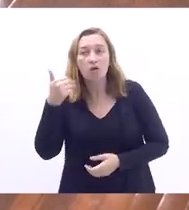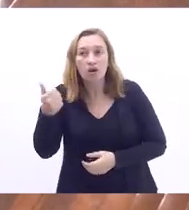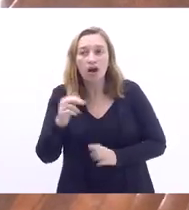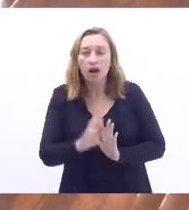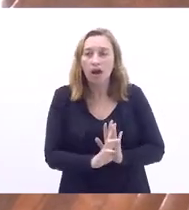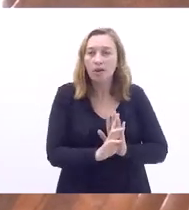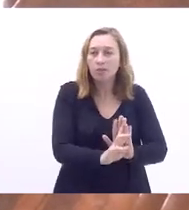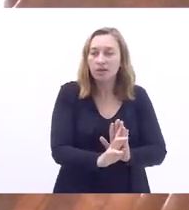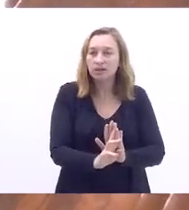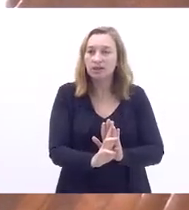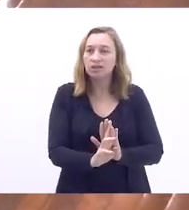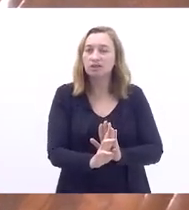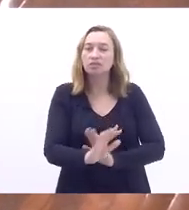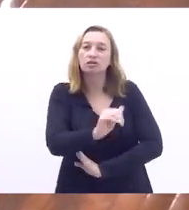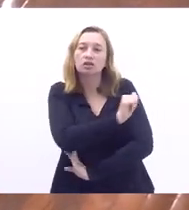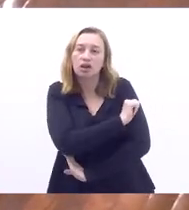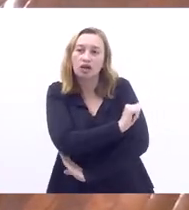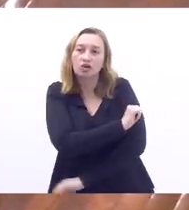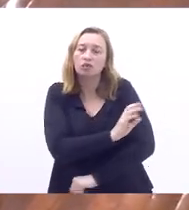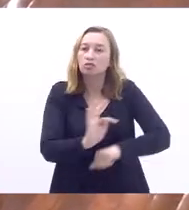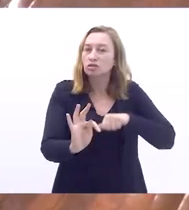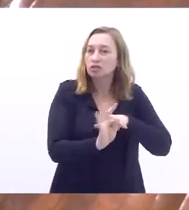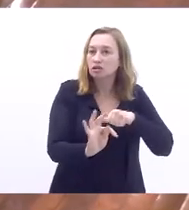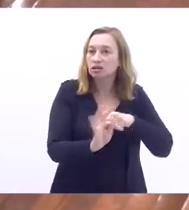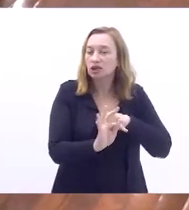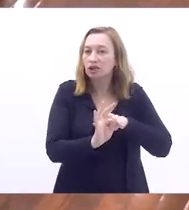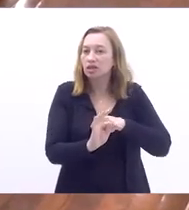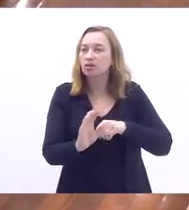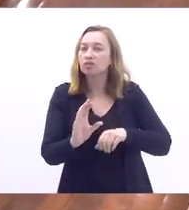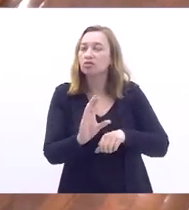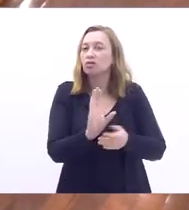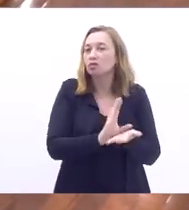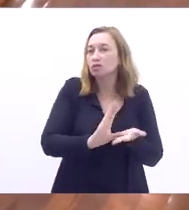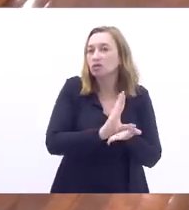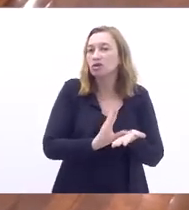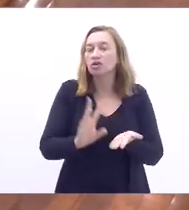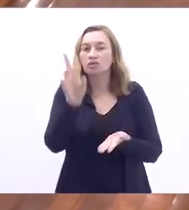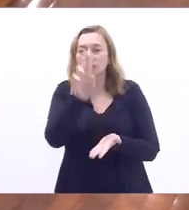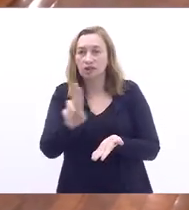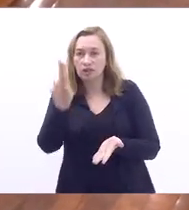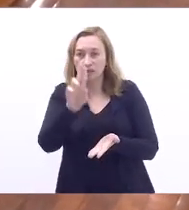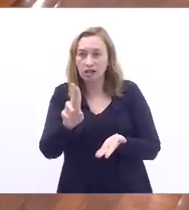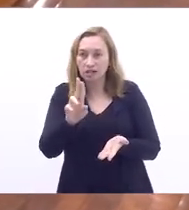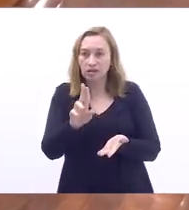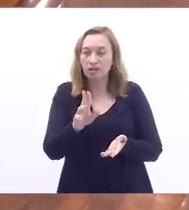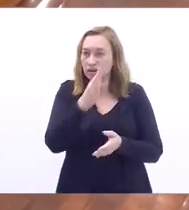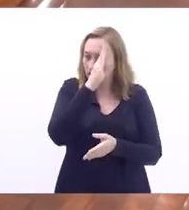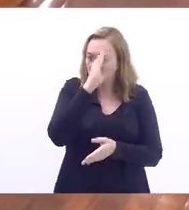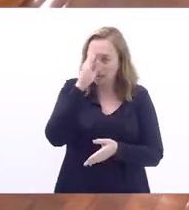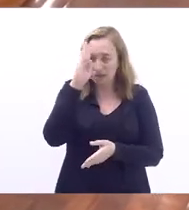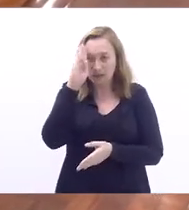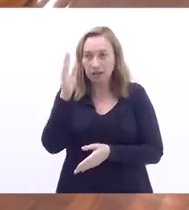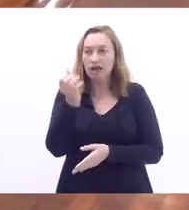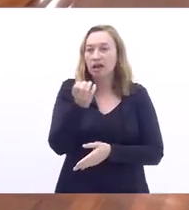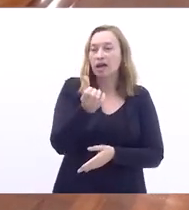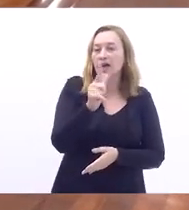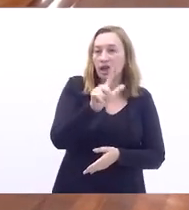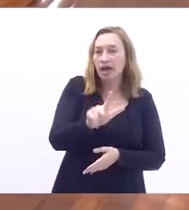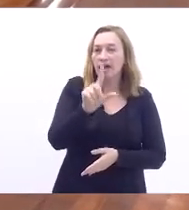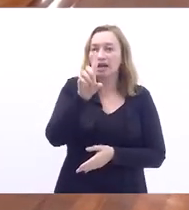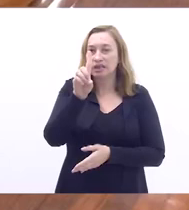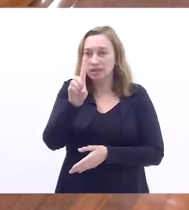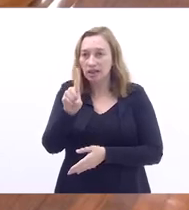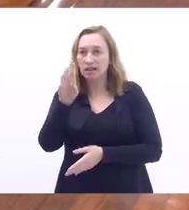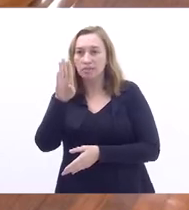a representação de estudantes e técnicos no conselho Universitário e no colegiado acadêmico a LDB fala em setenta por cento do senti